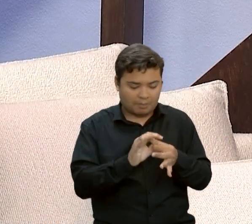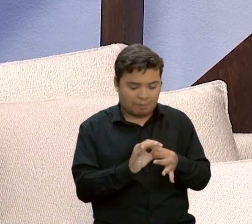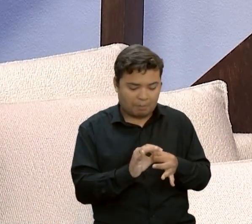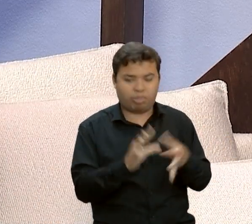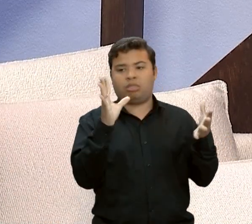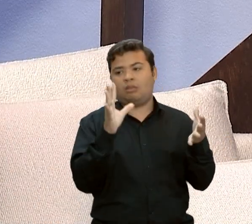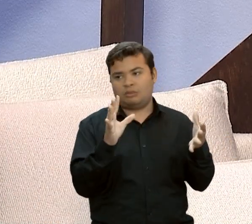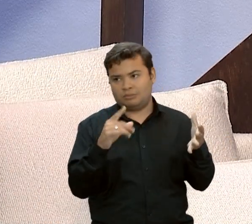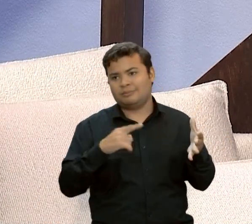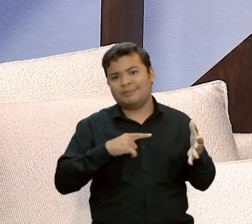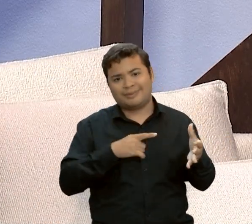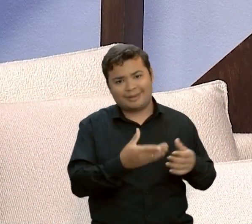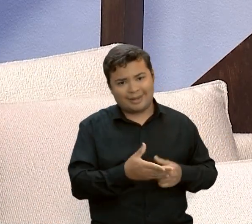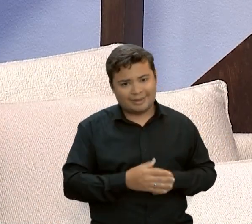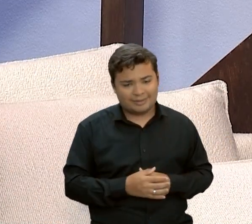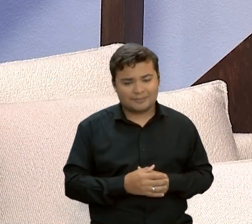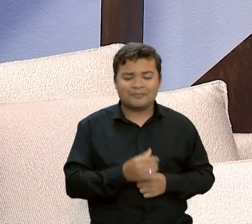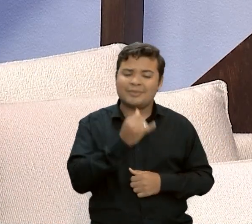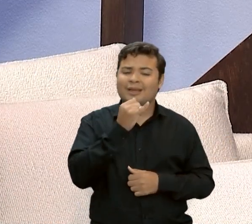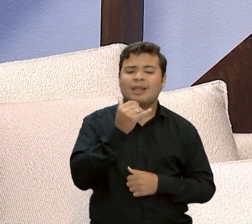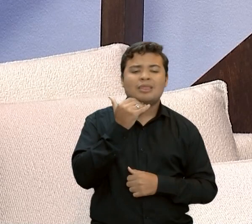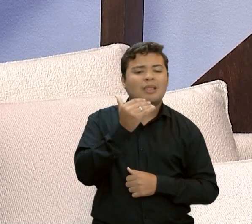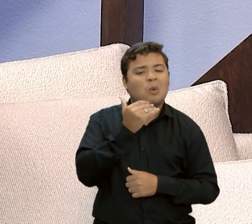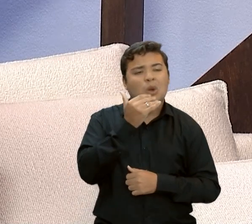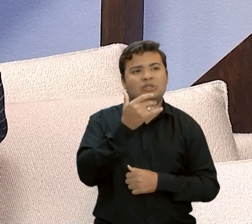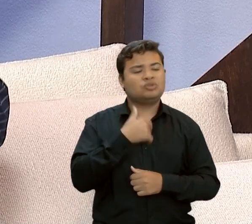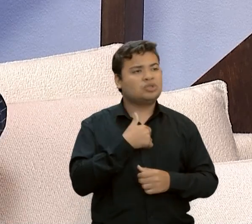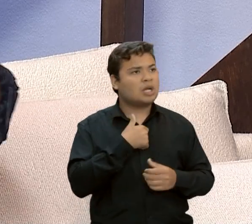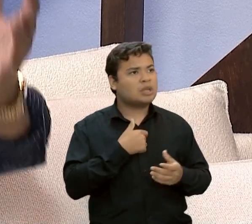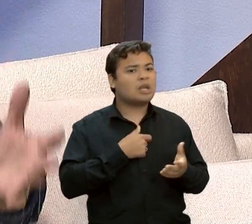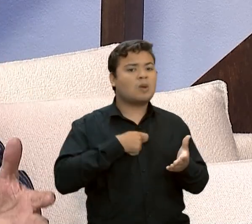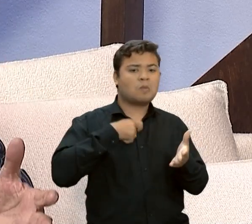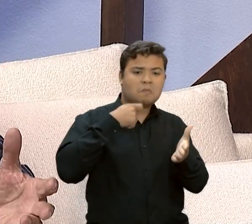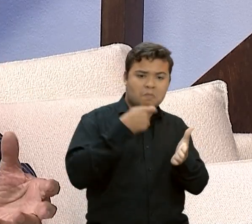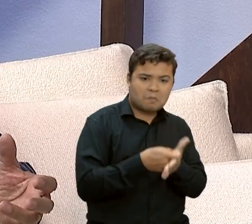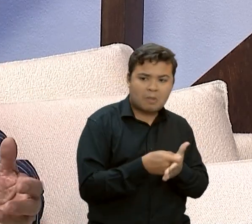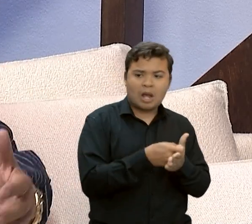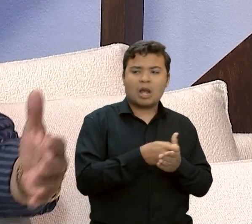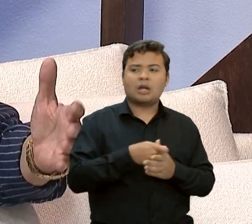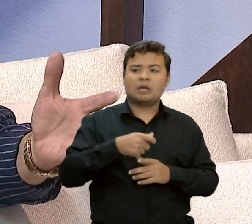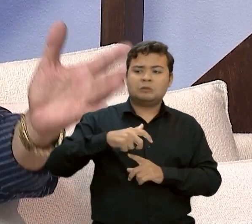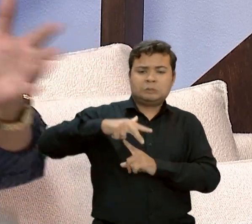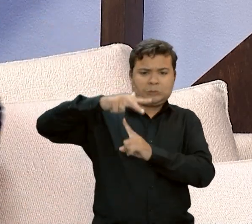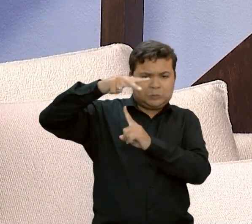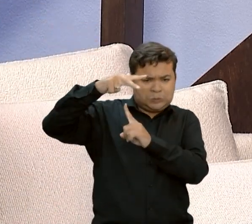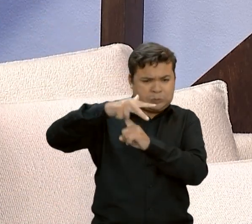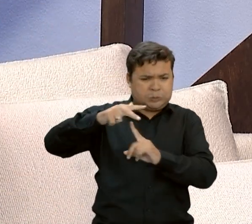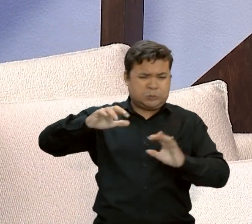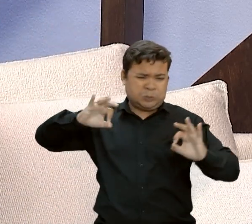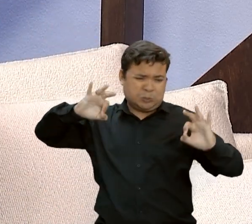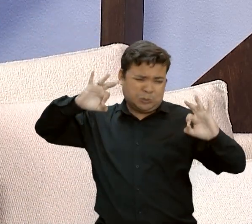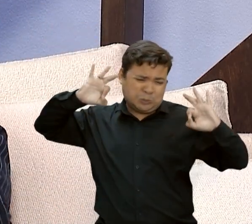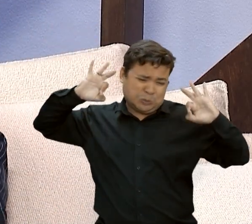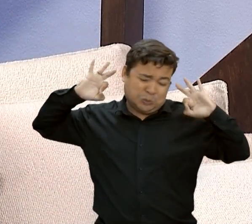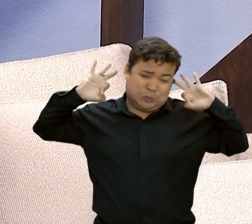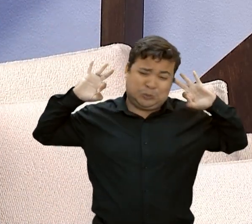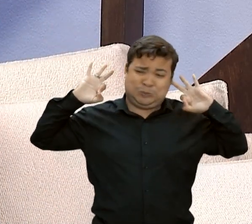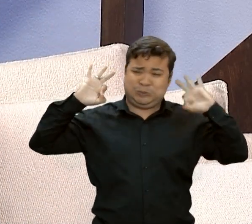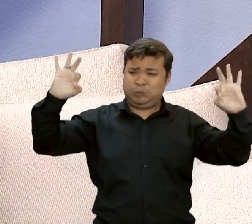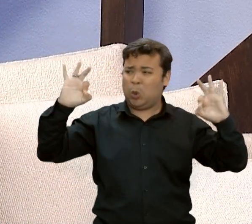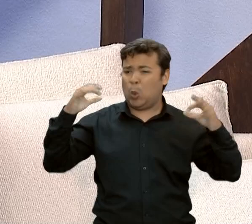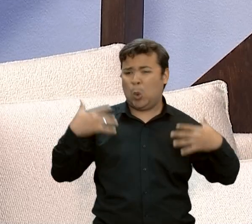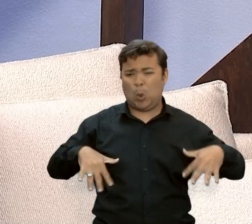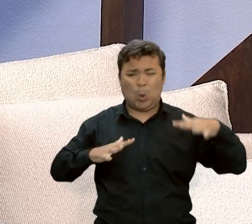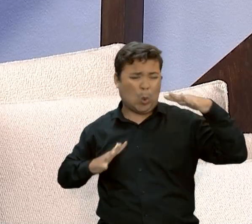não adianta você contratar um transmissor Rolls-Royce, tá? Como tem uma aqui, uma concorrente